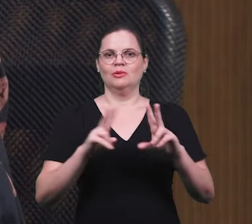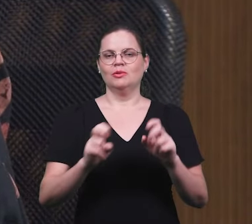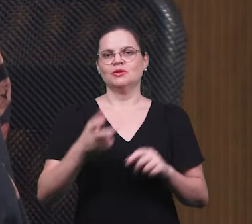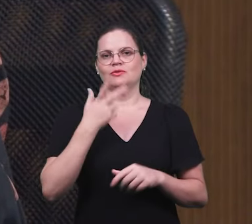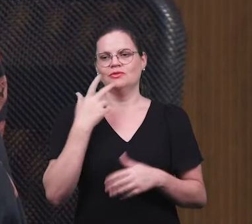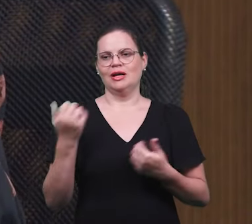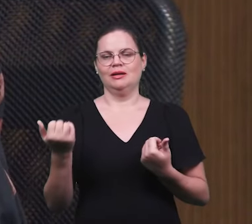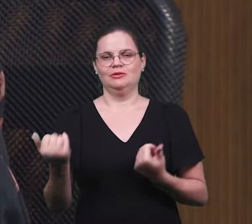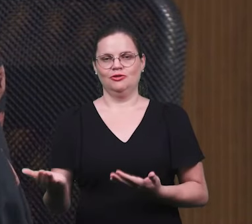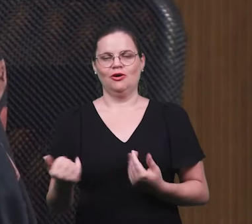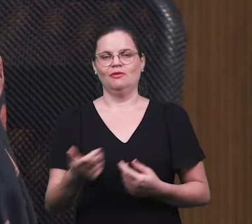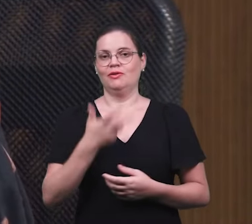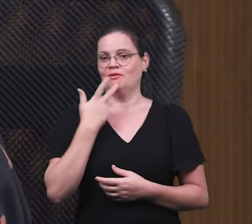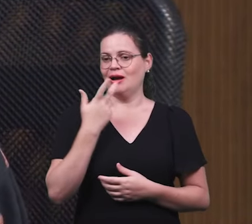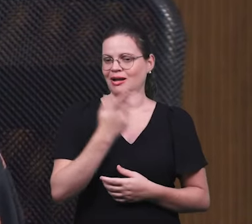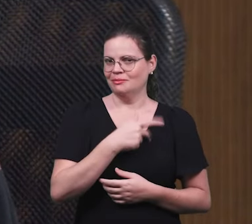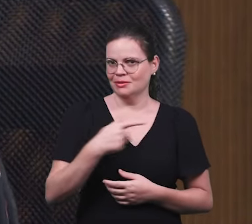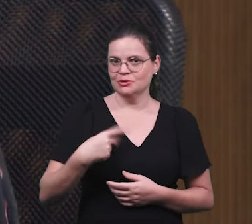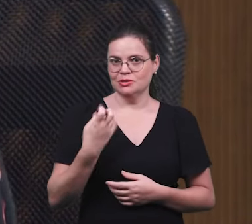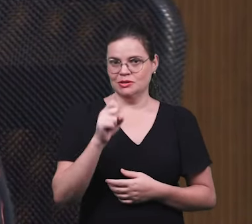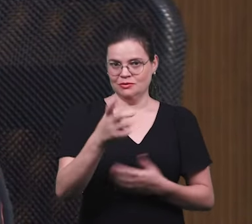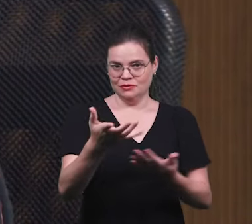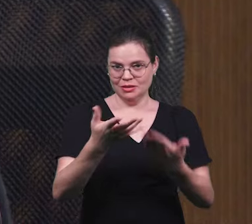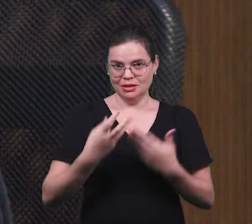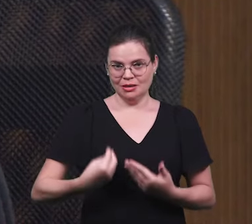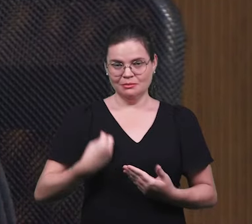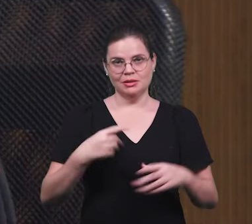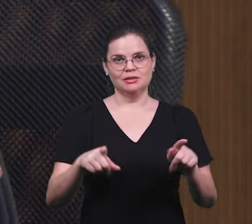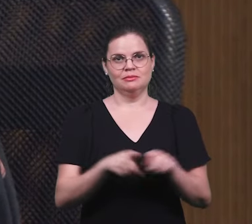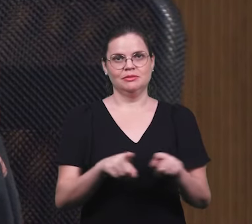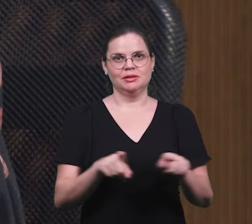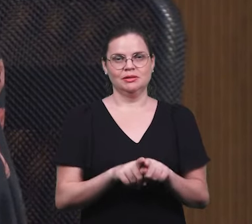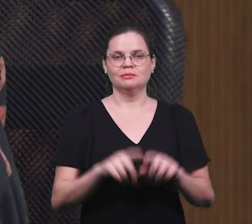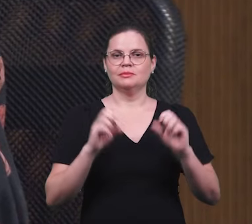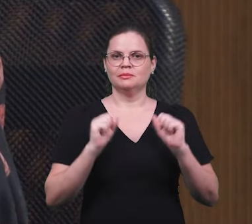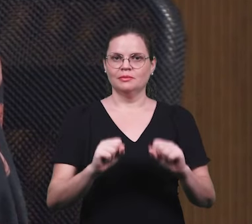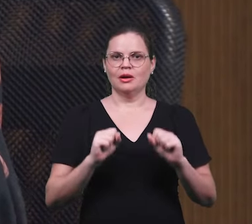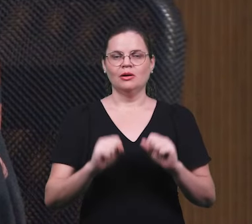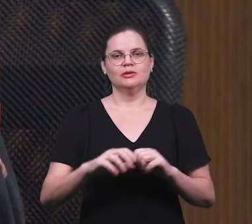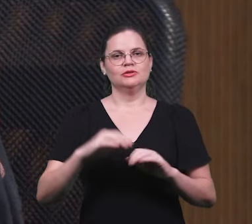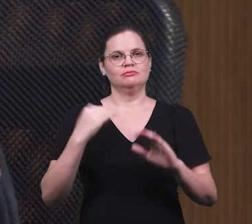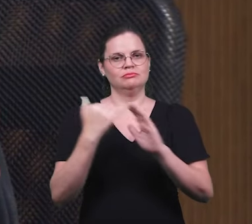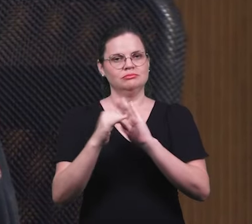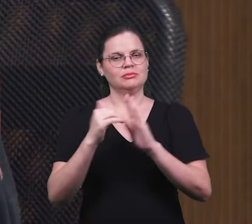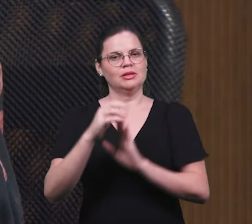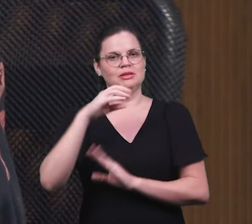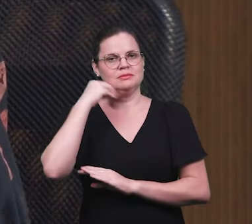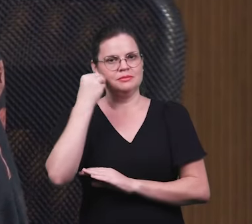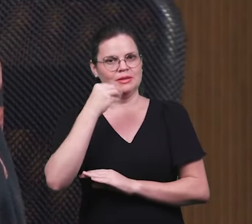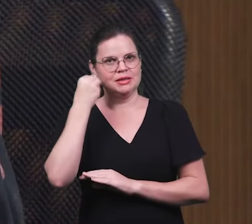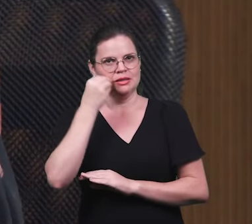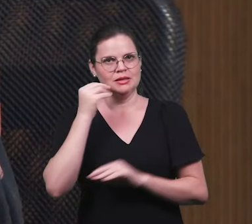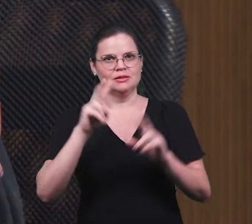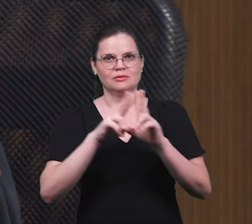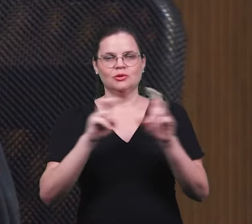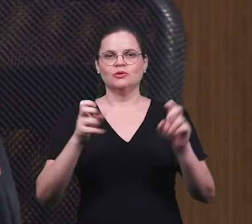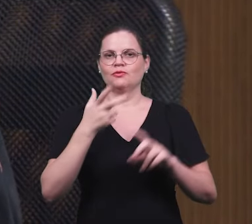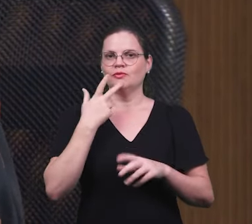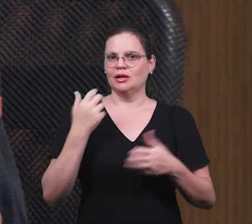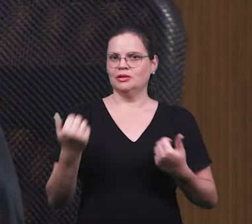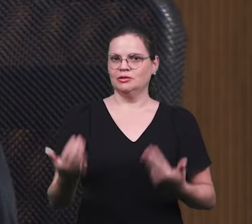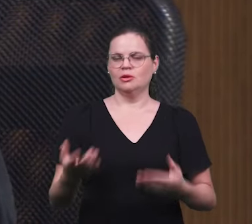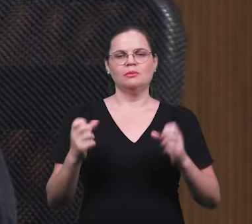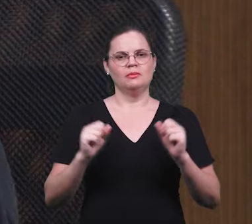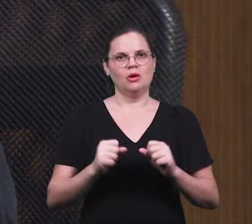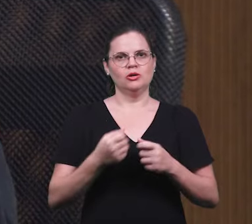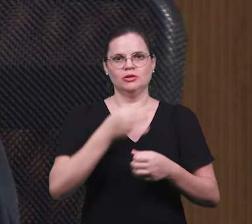com o Fala Jovem. Se você tem vontade de participar do programa, enviando uma experiência no quadro Fala Jovem,